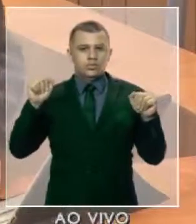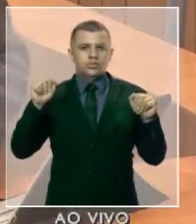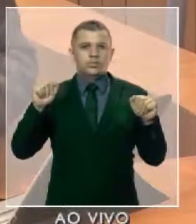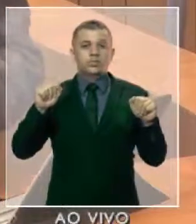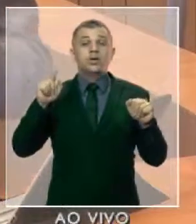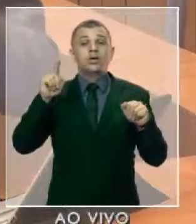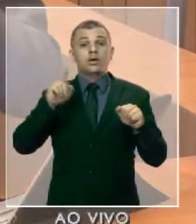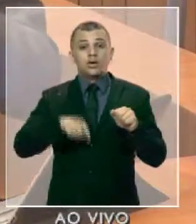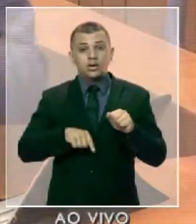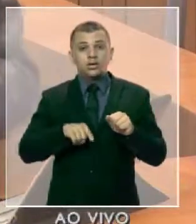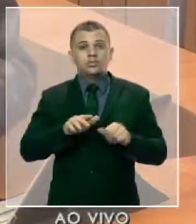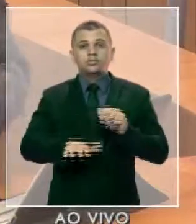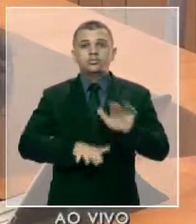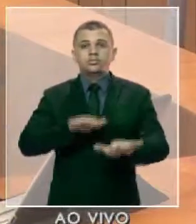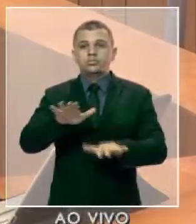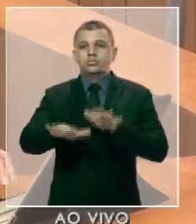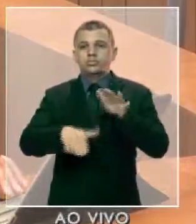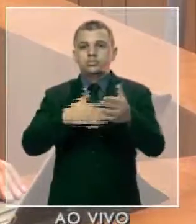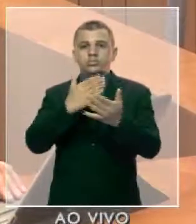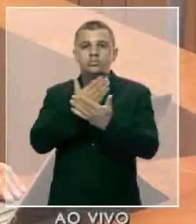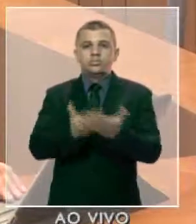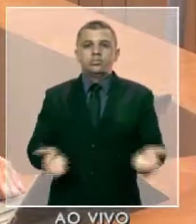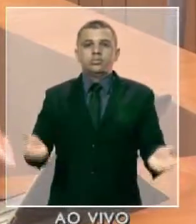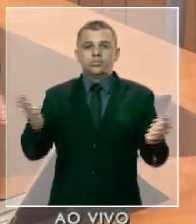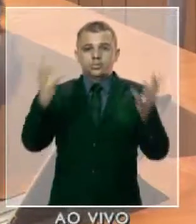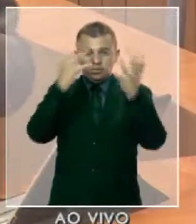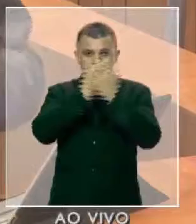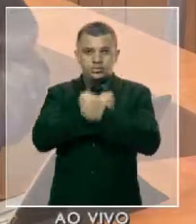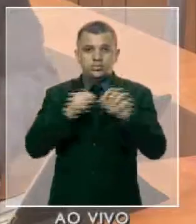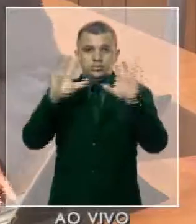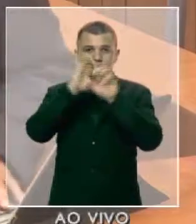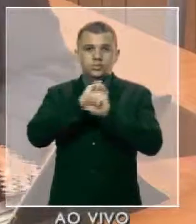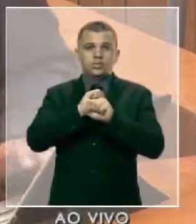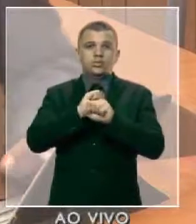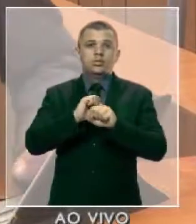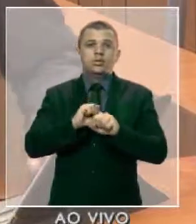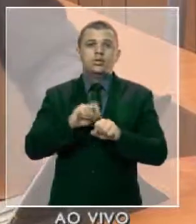firmamento, paisagem morta que a terra conquista.